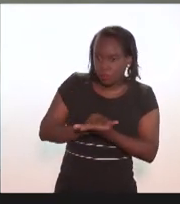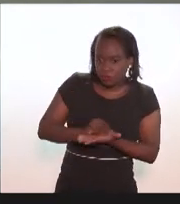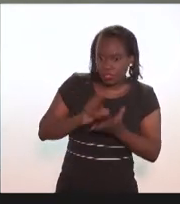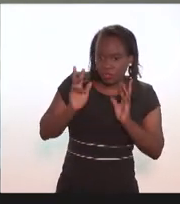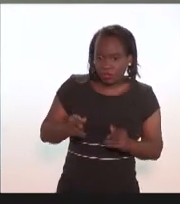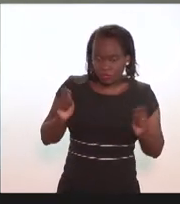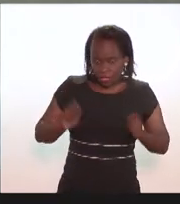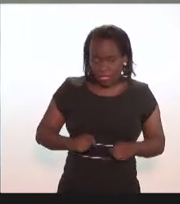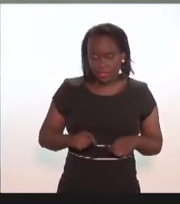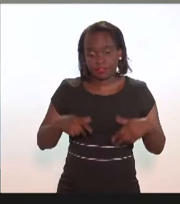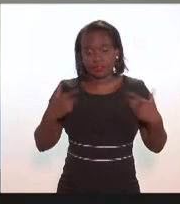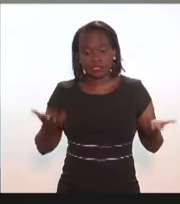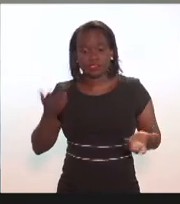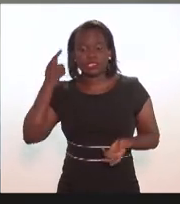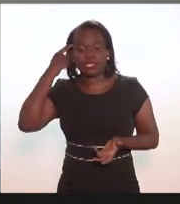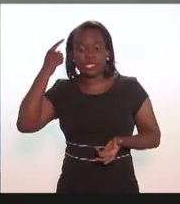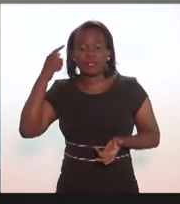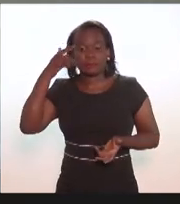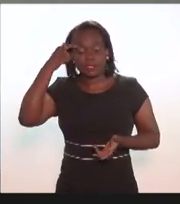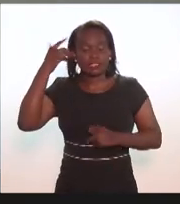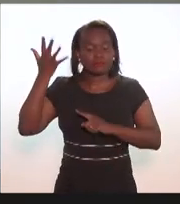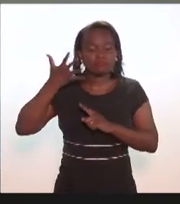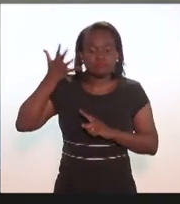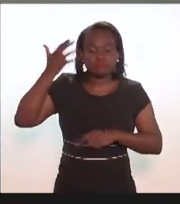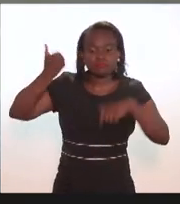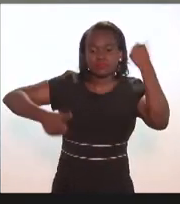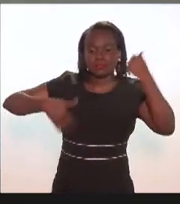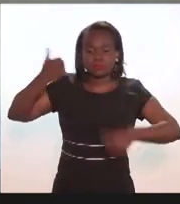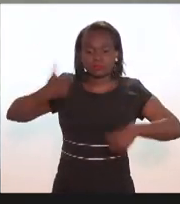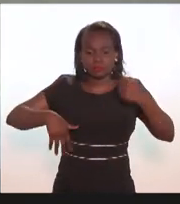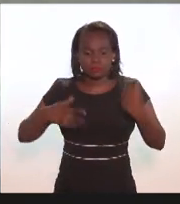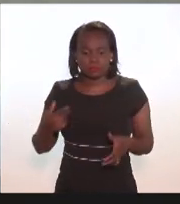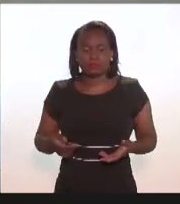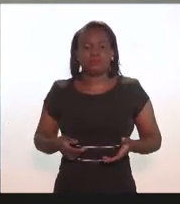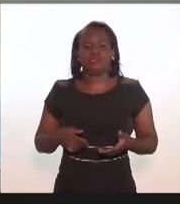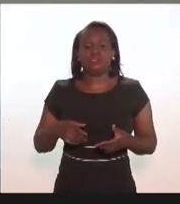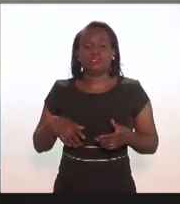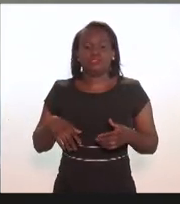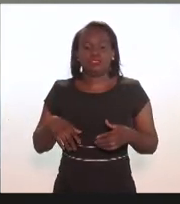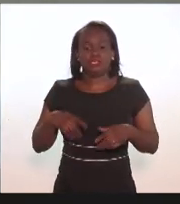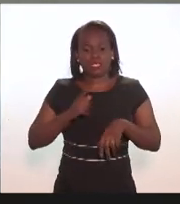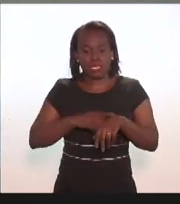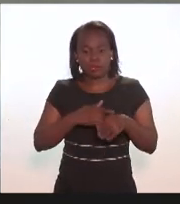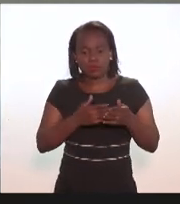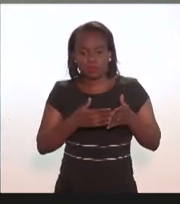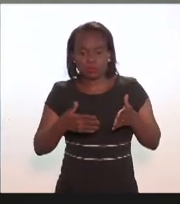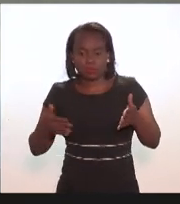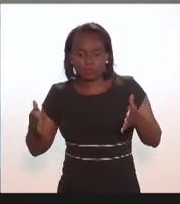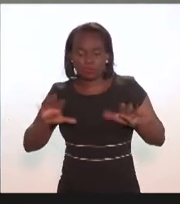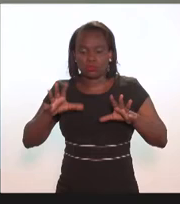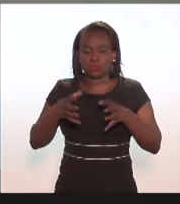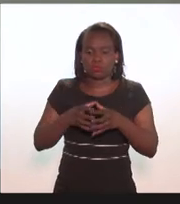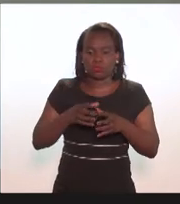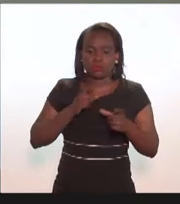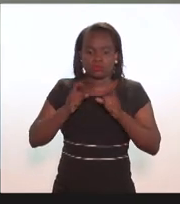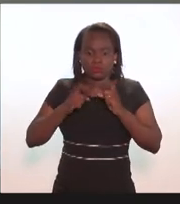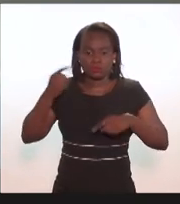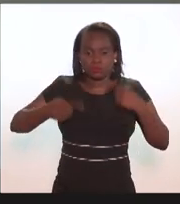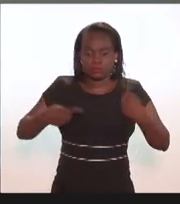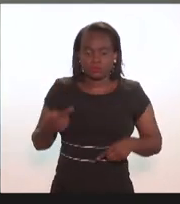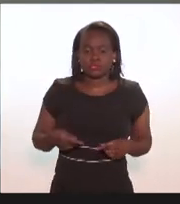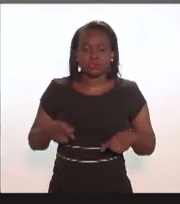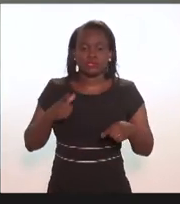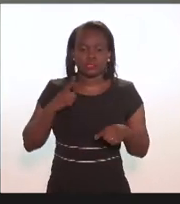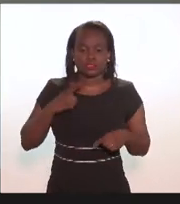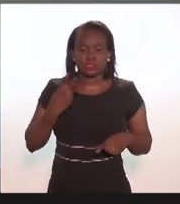cá. Então, a ideia é que a gente faça um seminário aí desse comitê, desse lançamento desse Conselho de Política Tributária,